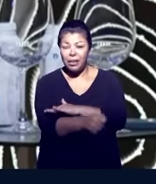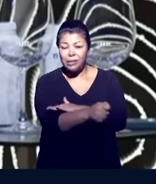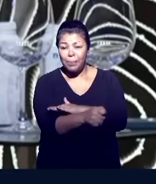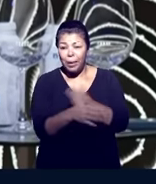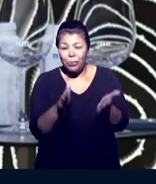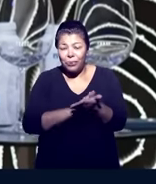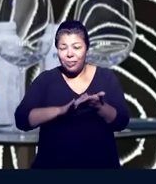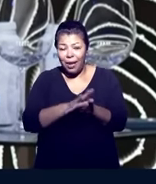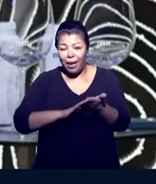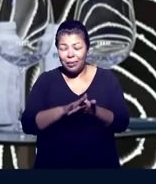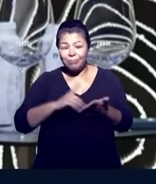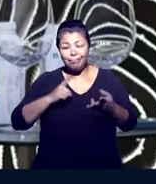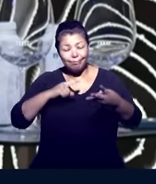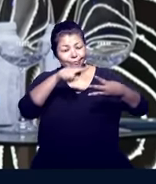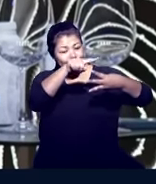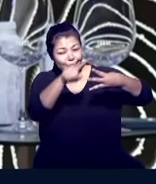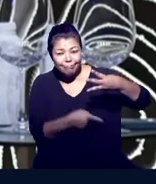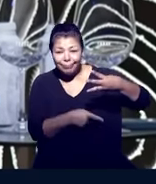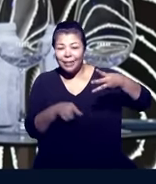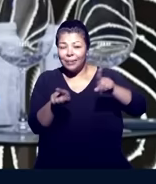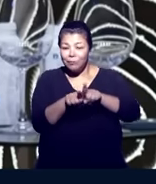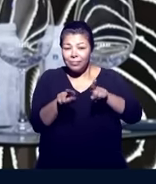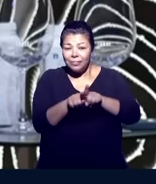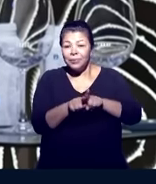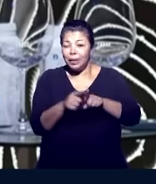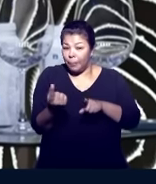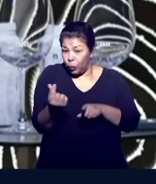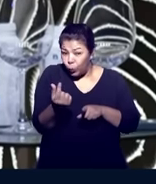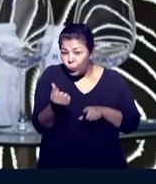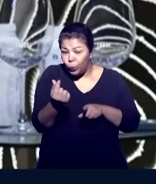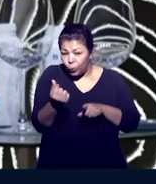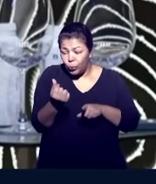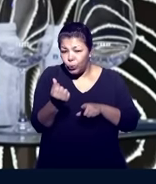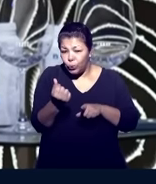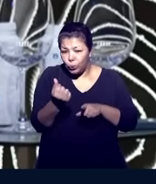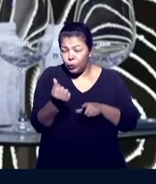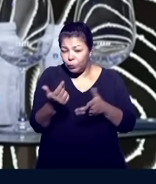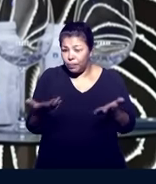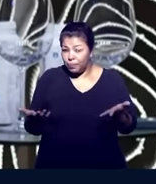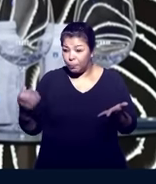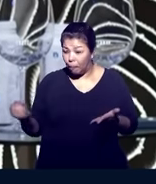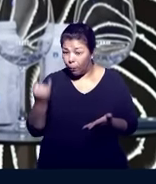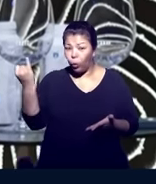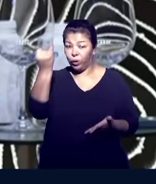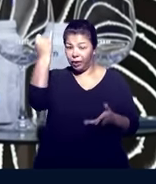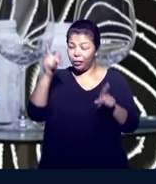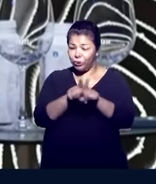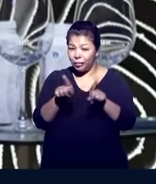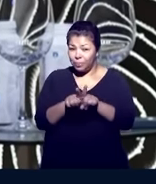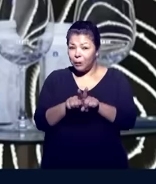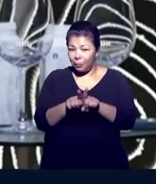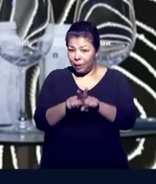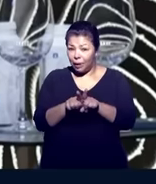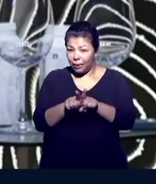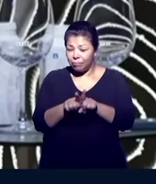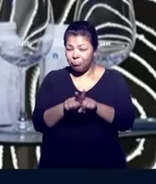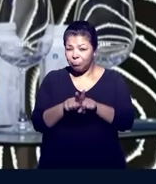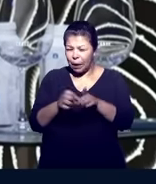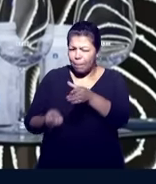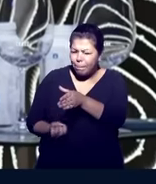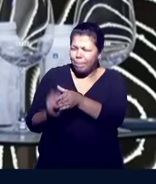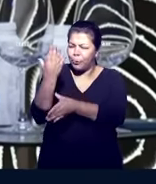três macro unidades de custo grandes né que foram